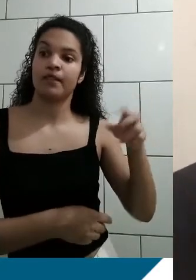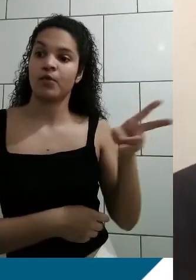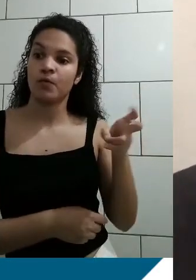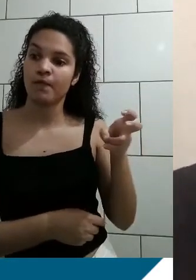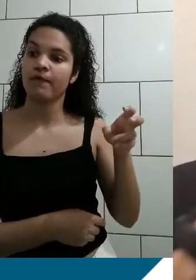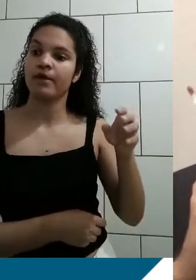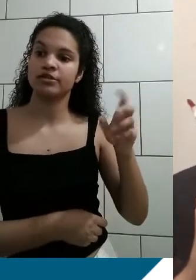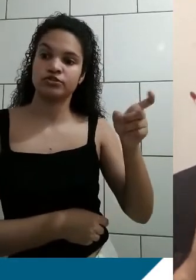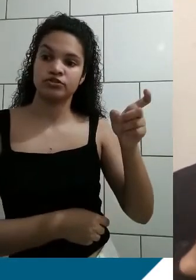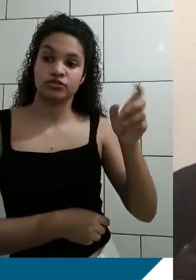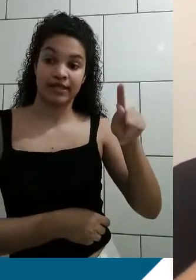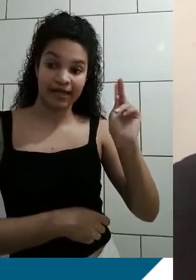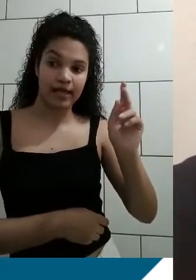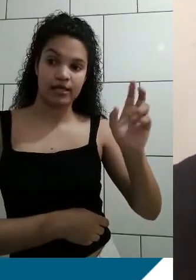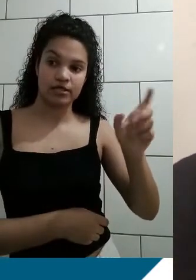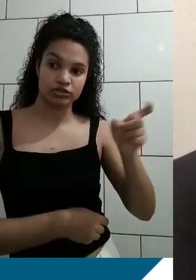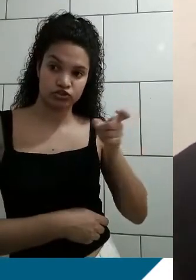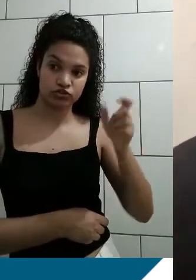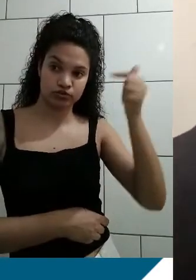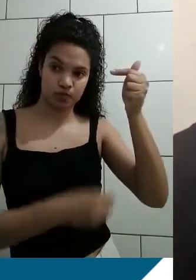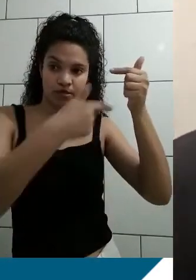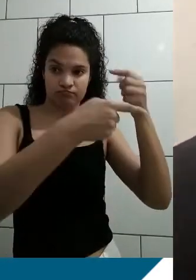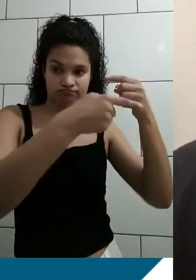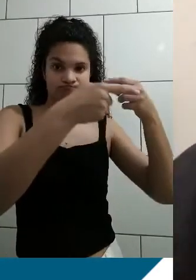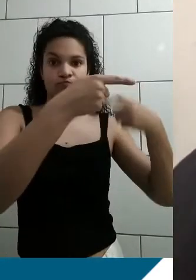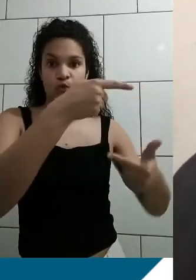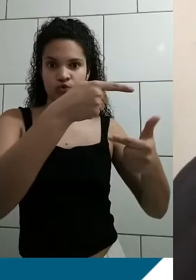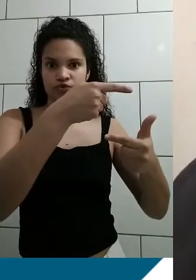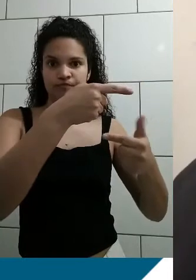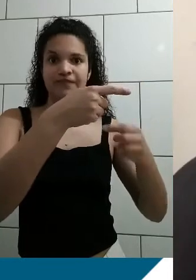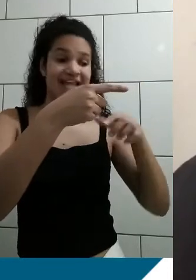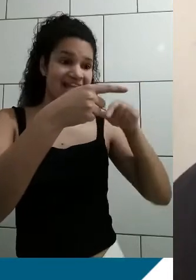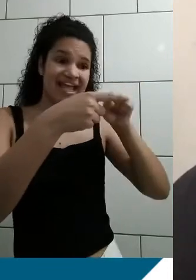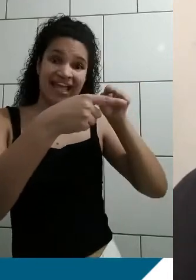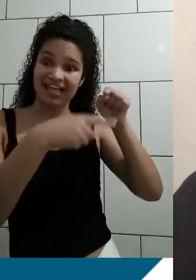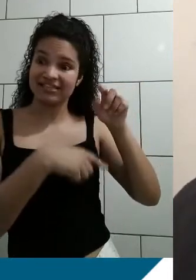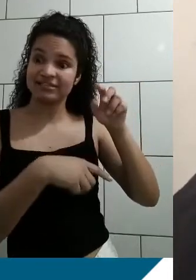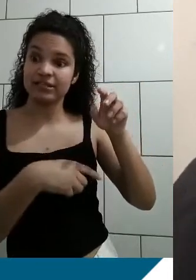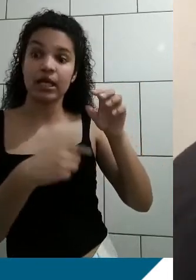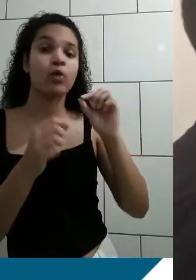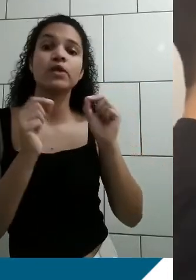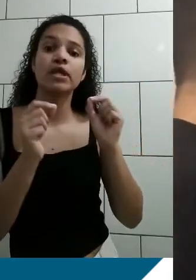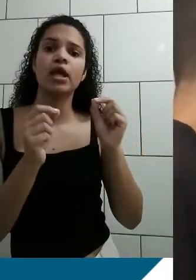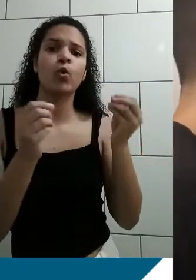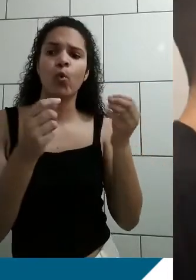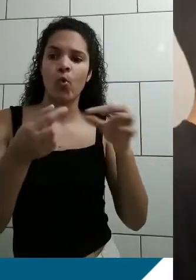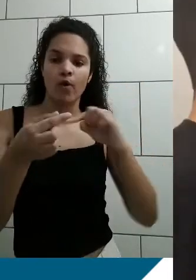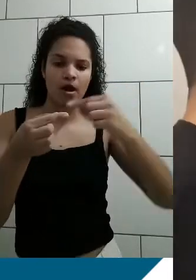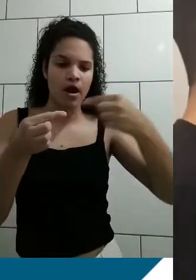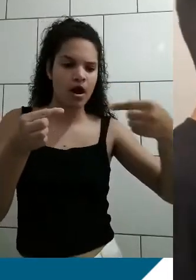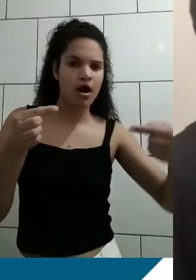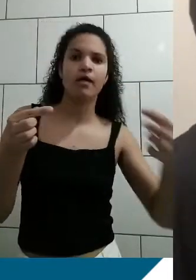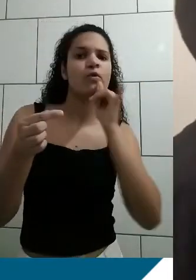deformação da mola, o quanto que ela estica ou o quanto que ela comprime. Bom, onde é que a gente vai colocar isso daqui, né? A gente vai colocar isso daqui quando no